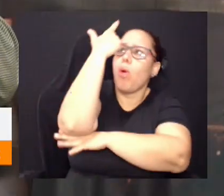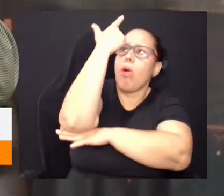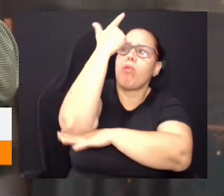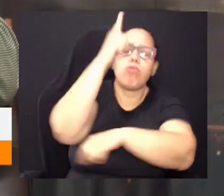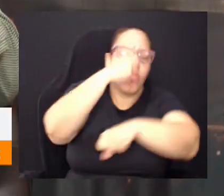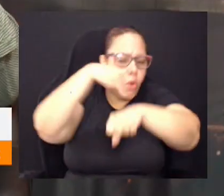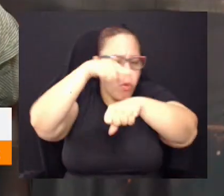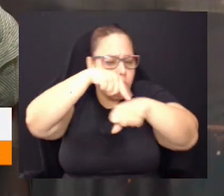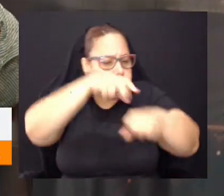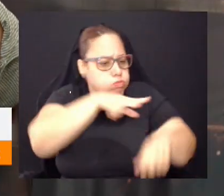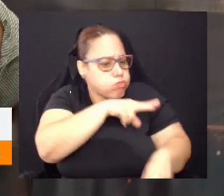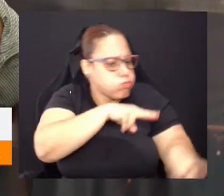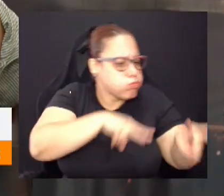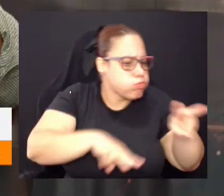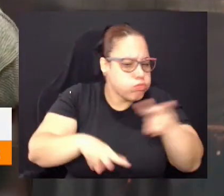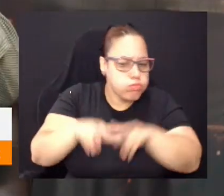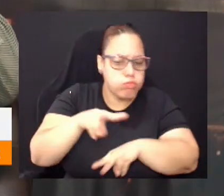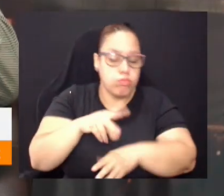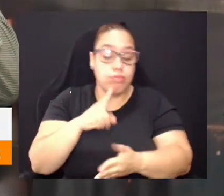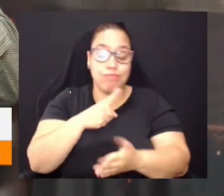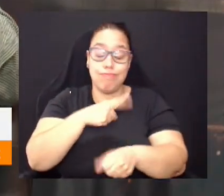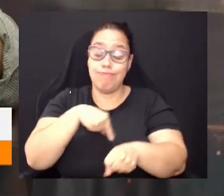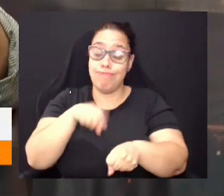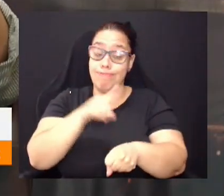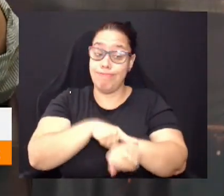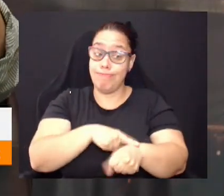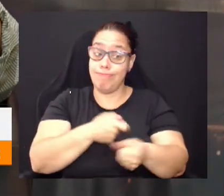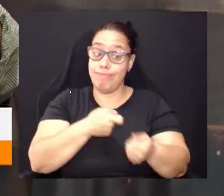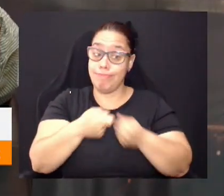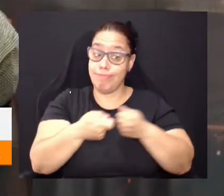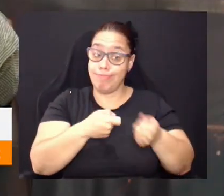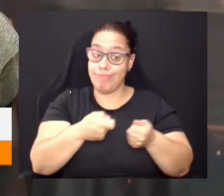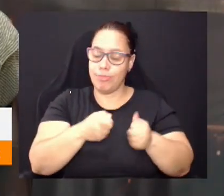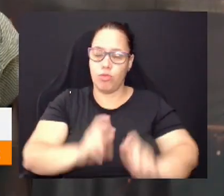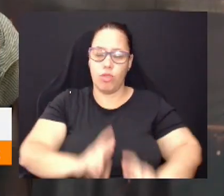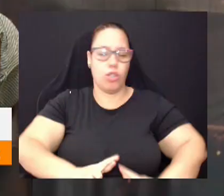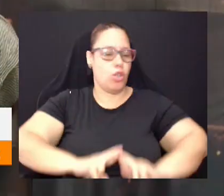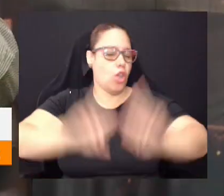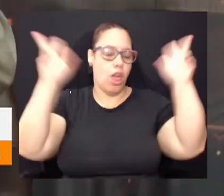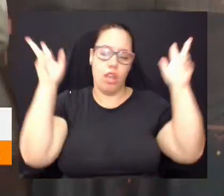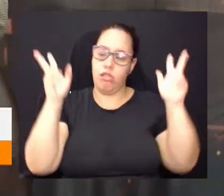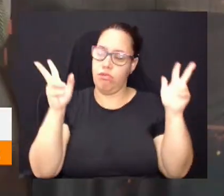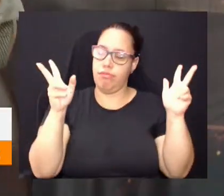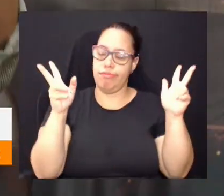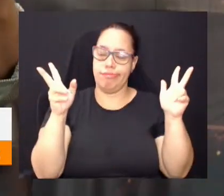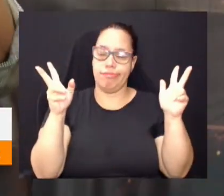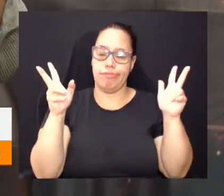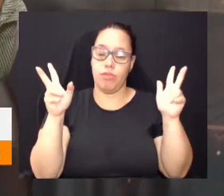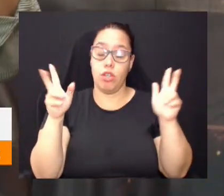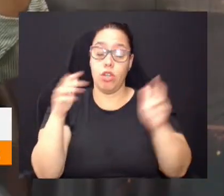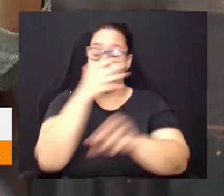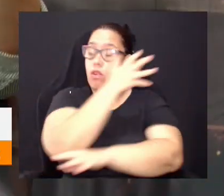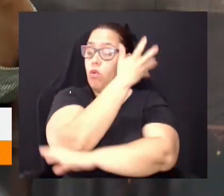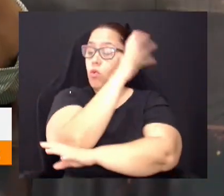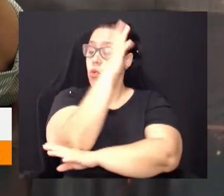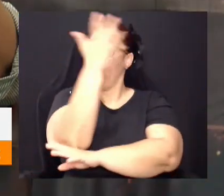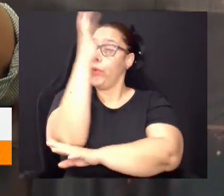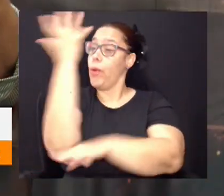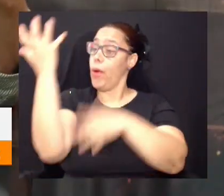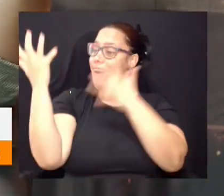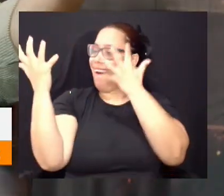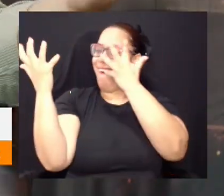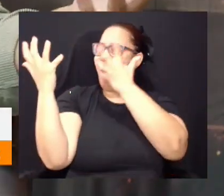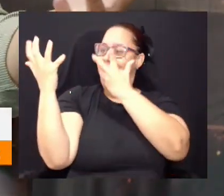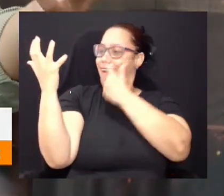Então, essa disposição, essa atitude faz toda a diferença de eu ter um jardim lindo, bonito, cultivado,